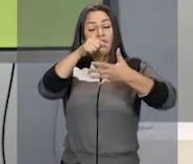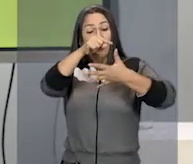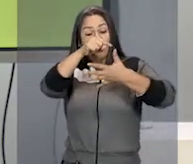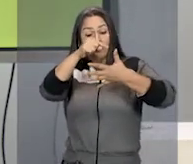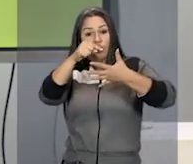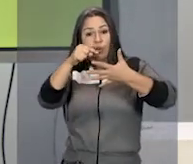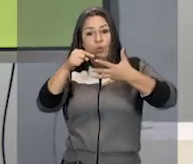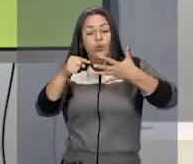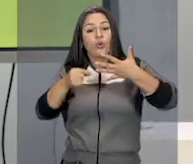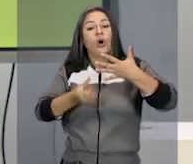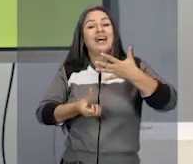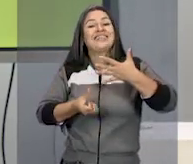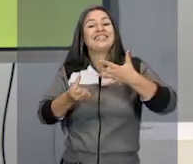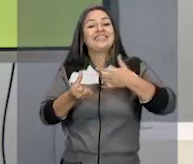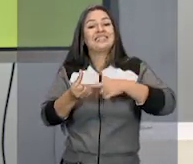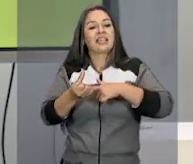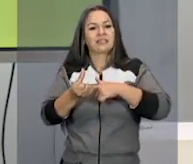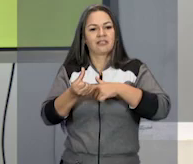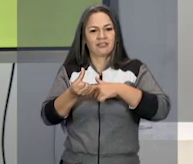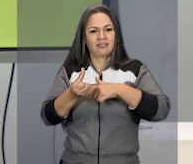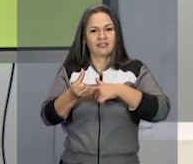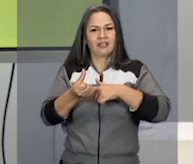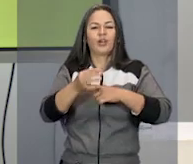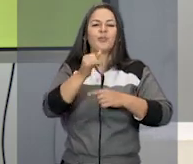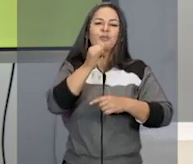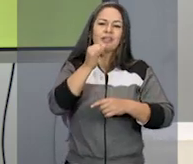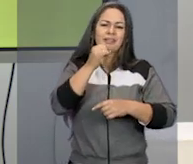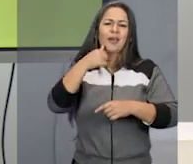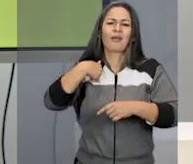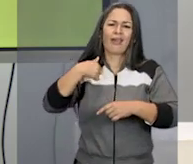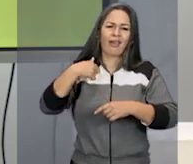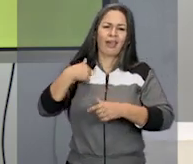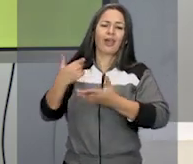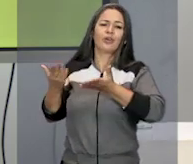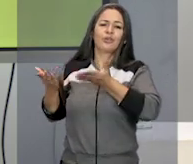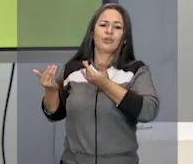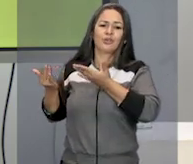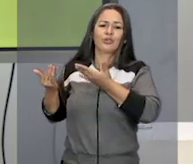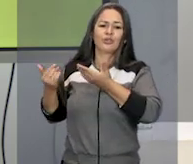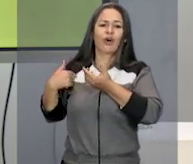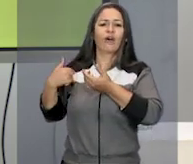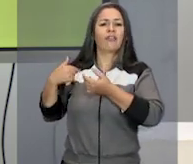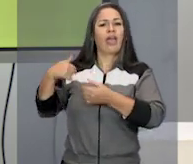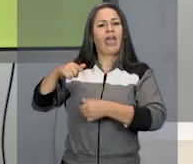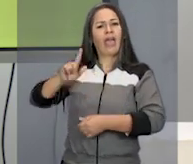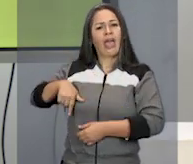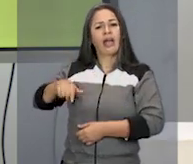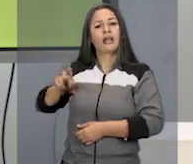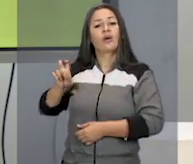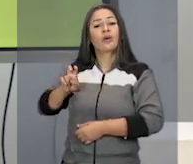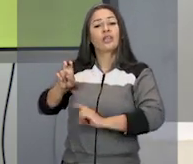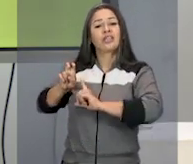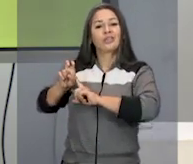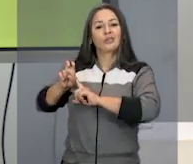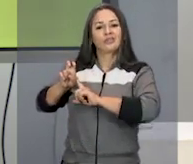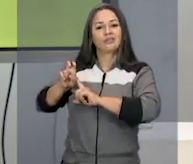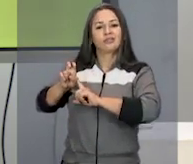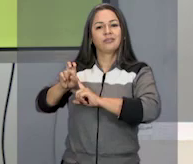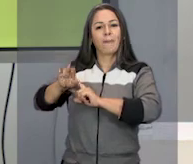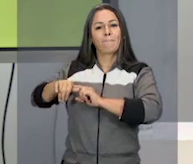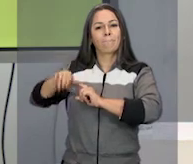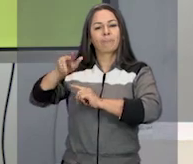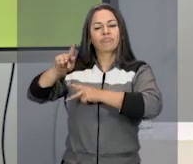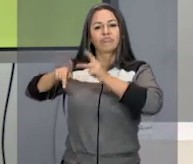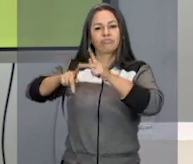maior população. Quando eu estudava no meu ensino fundamental, no ensino médio, eu sempre acostumei a ver o Brasil como o quinto país mais populoso do mundo. Ele foi o quinto durante